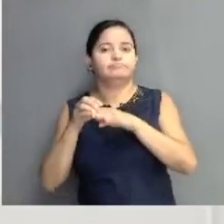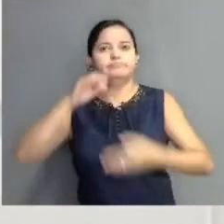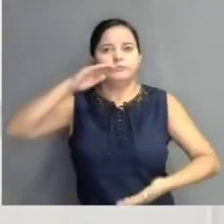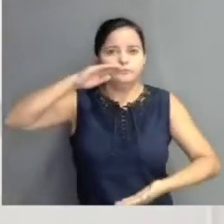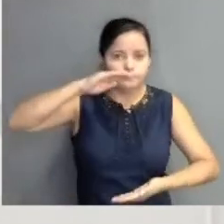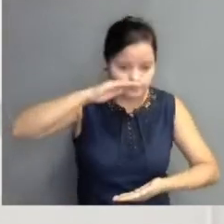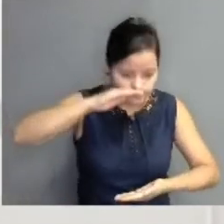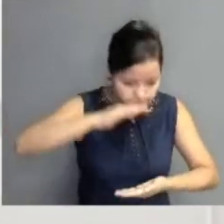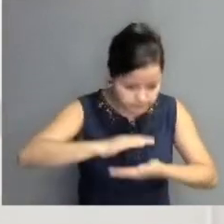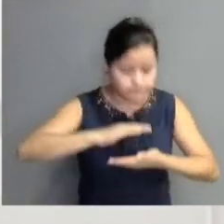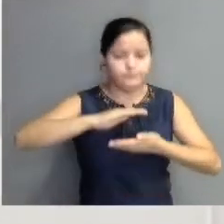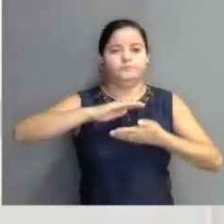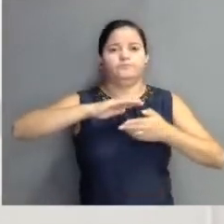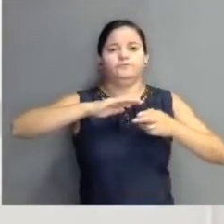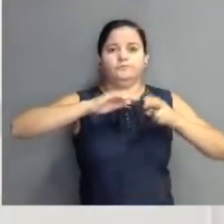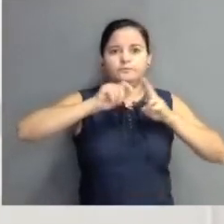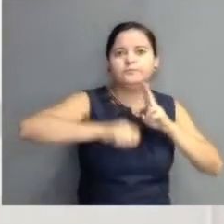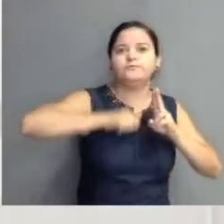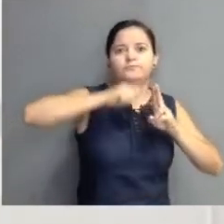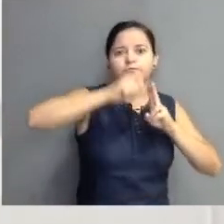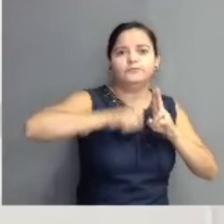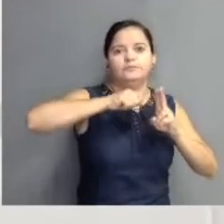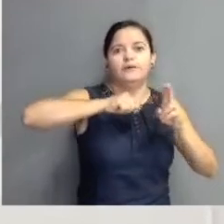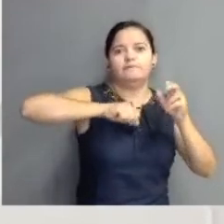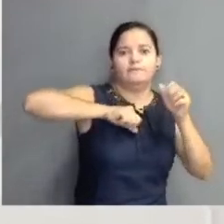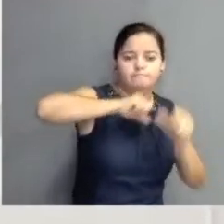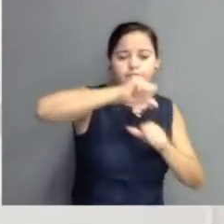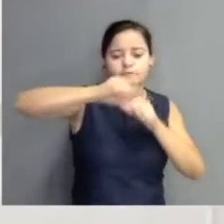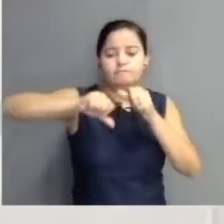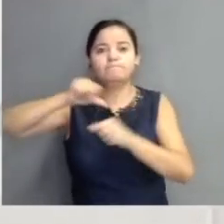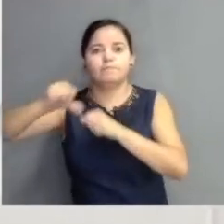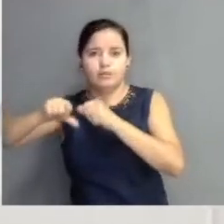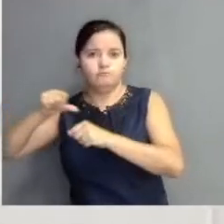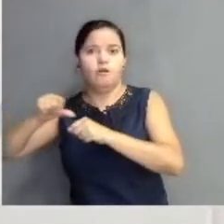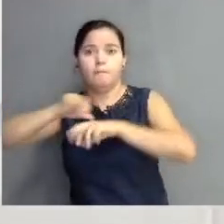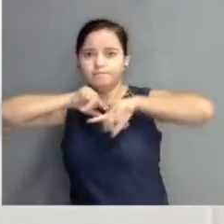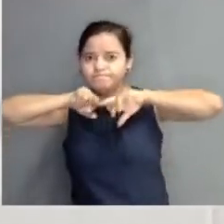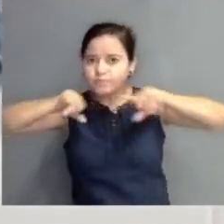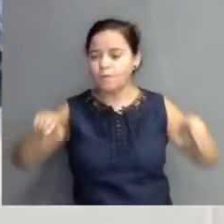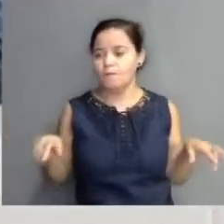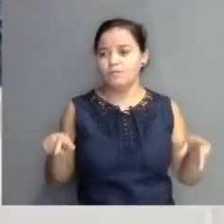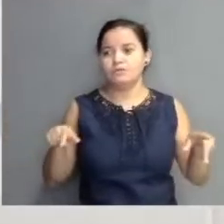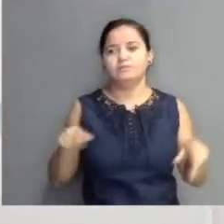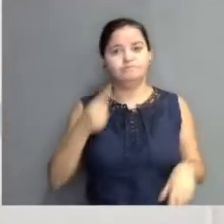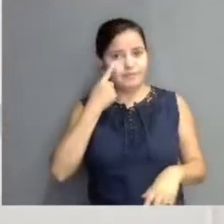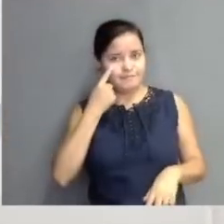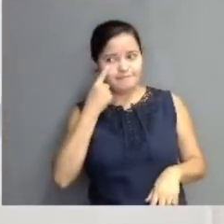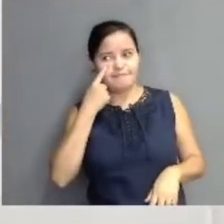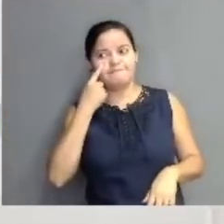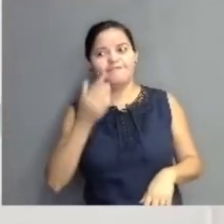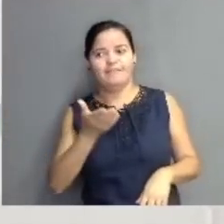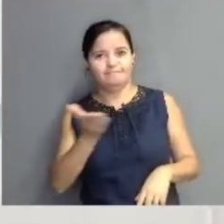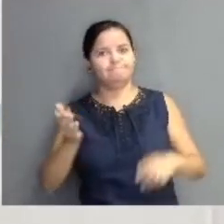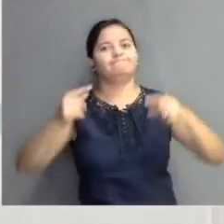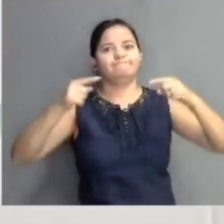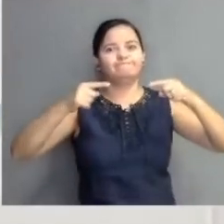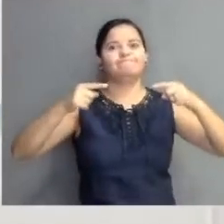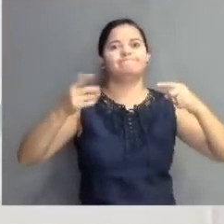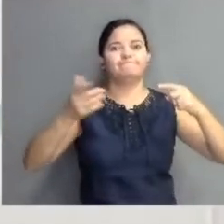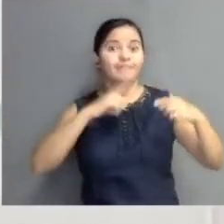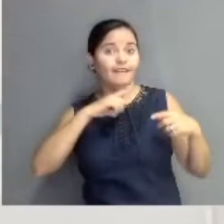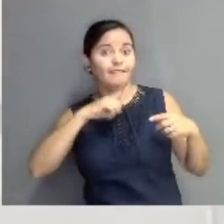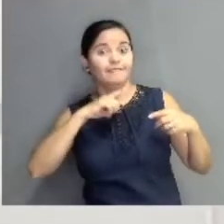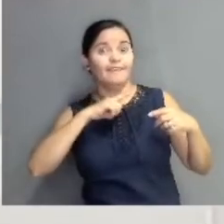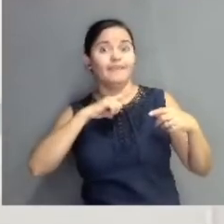essa garrafinha ela já serve como um bom exemplo de como a gente pode impactar quando a gente usa esses 3 R's aqui. E tem a ver, gente, repito, com os